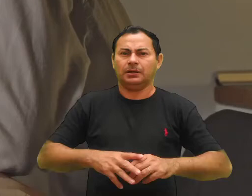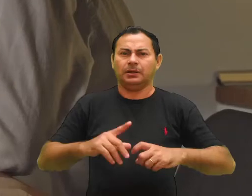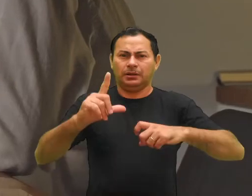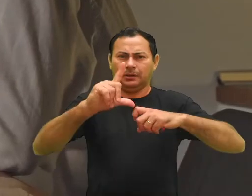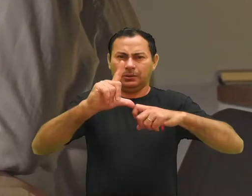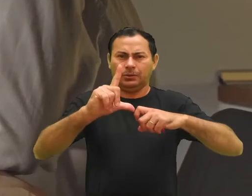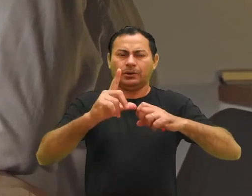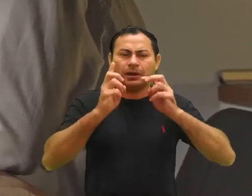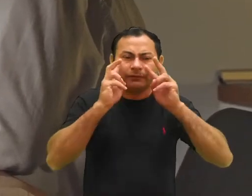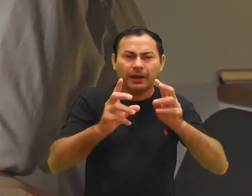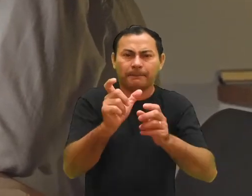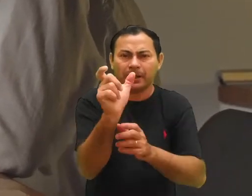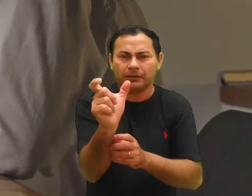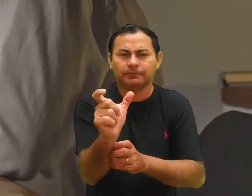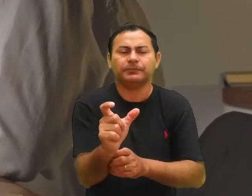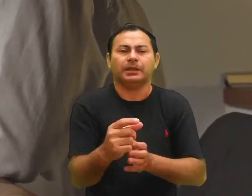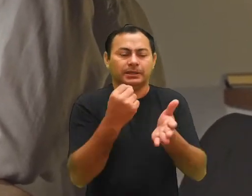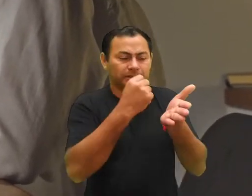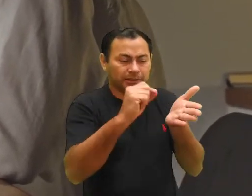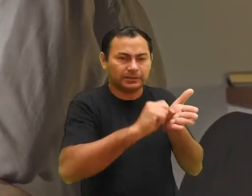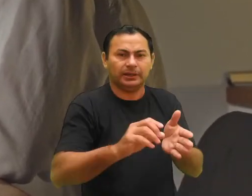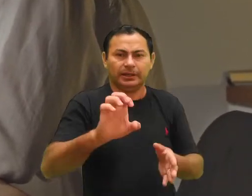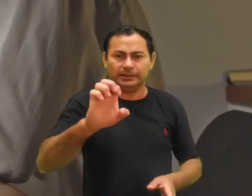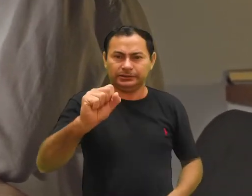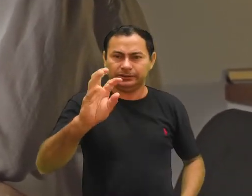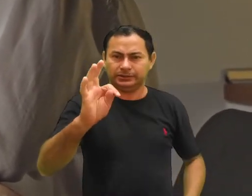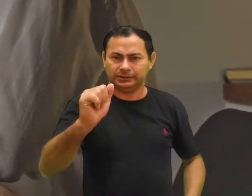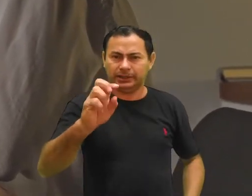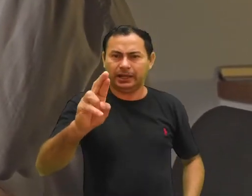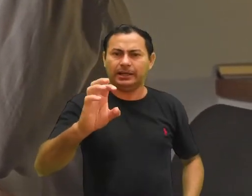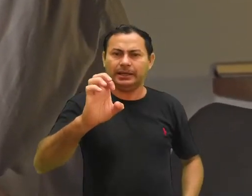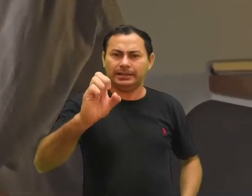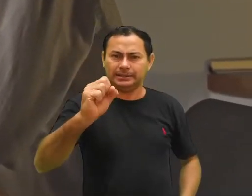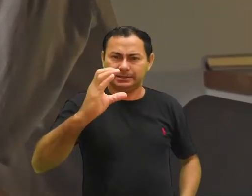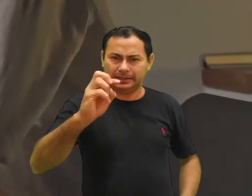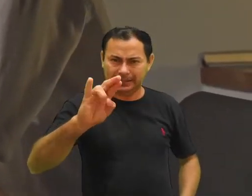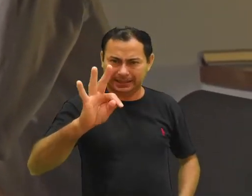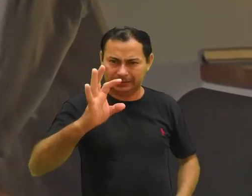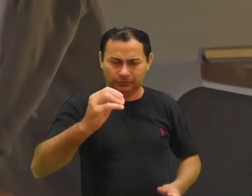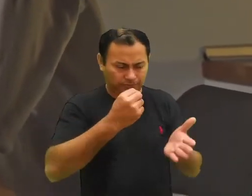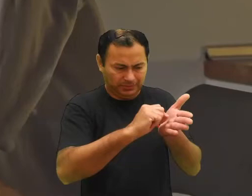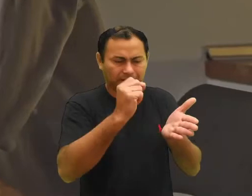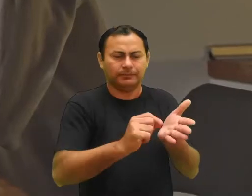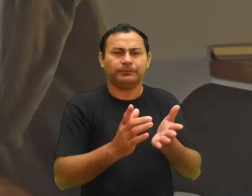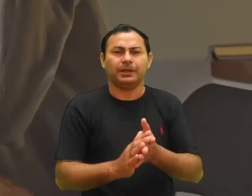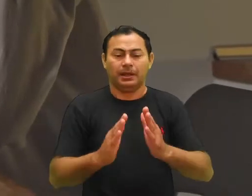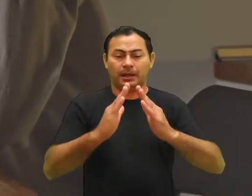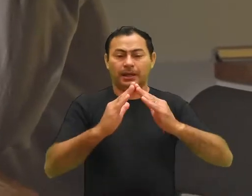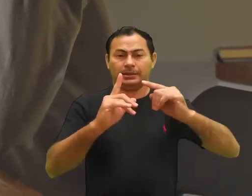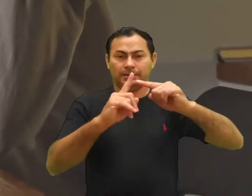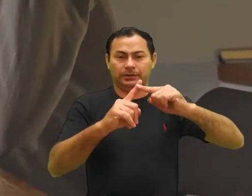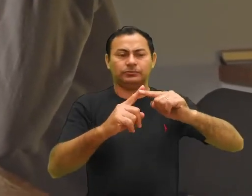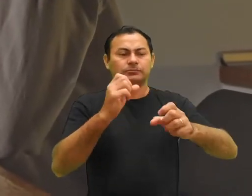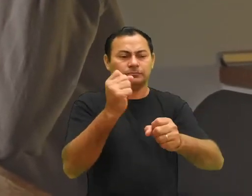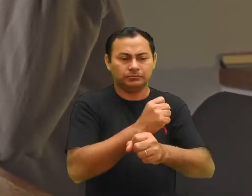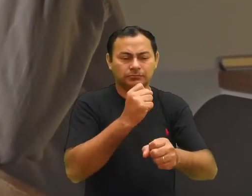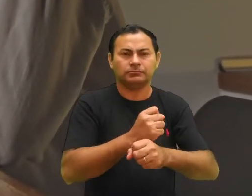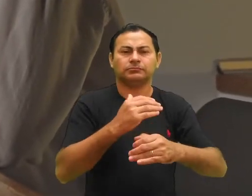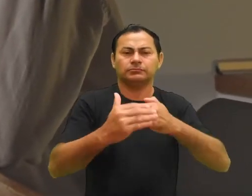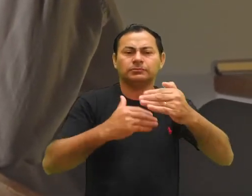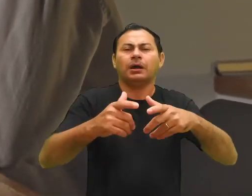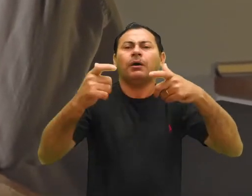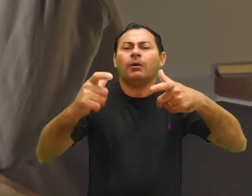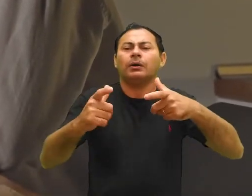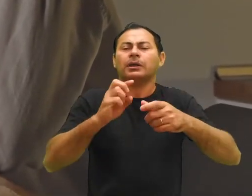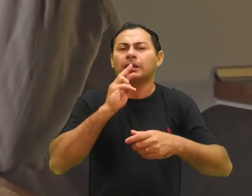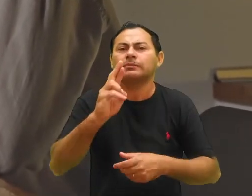Lucas, encontraremos várias vezes a expressão está escrito. Para que a casa de Deus tinha sido